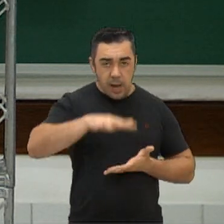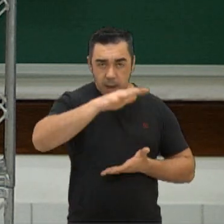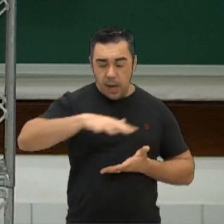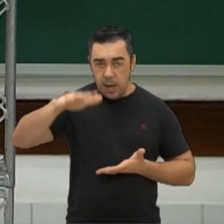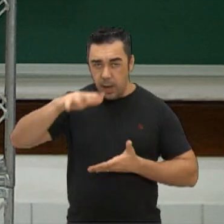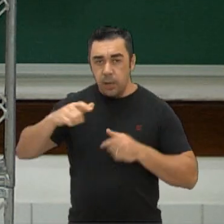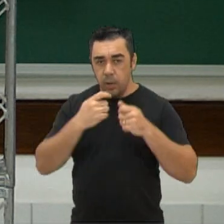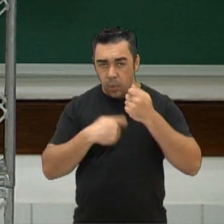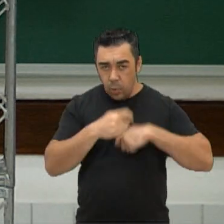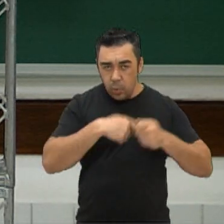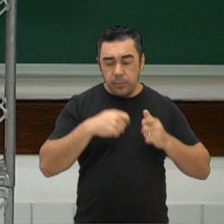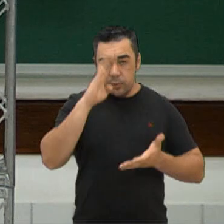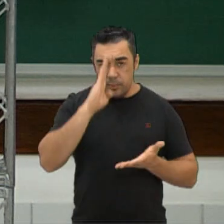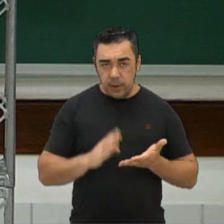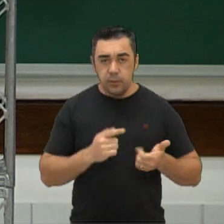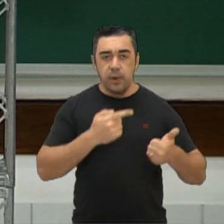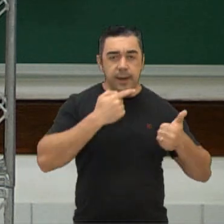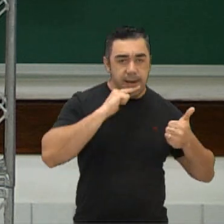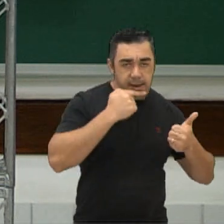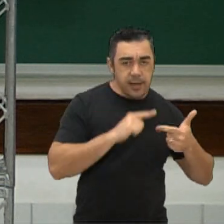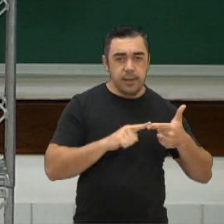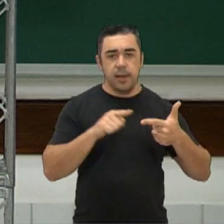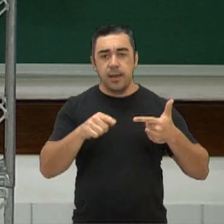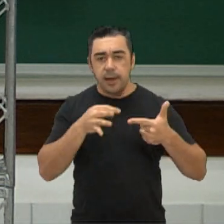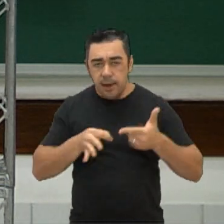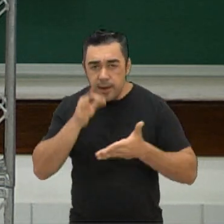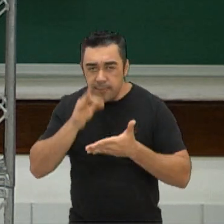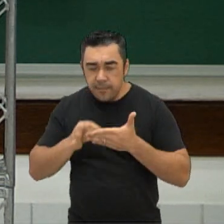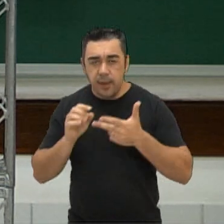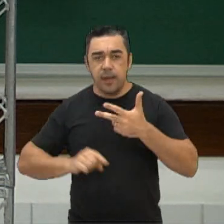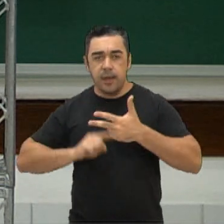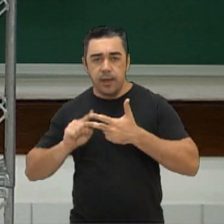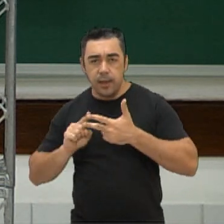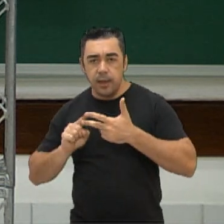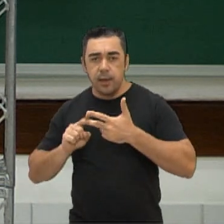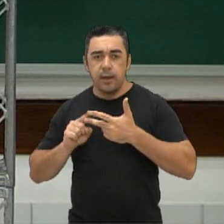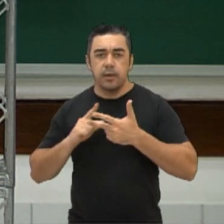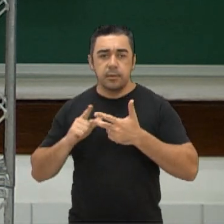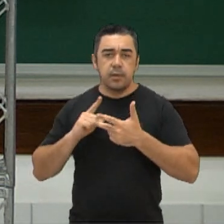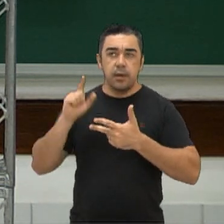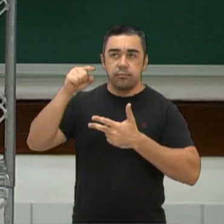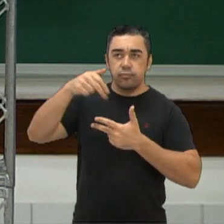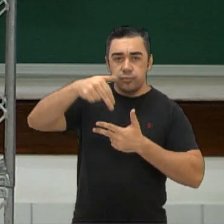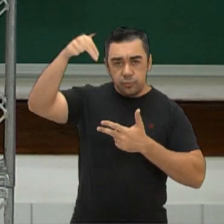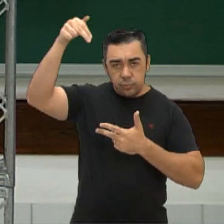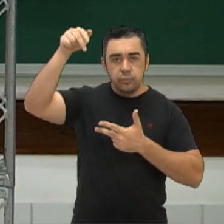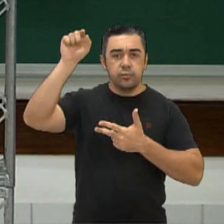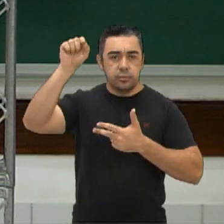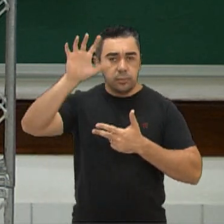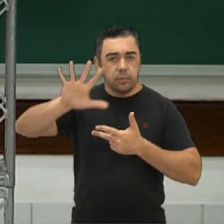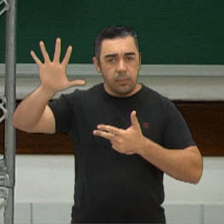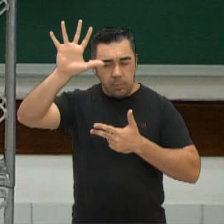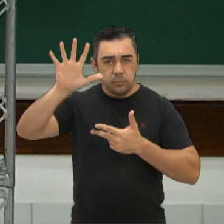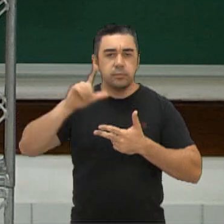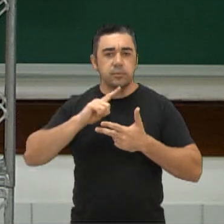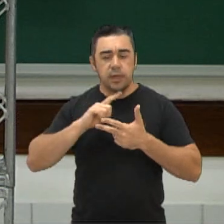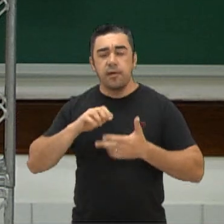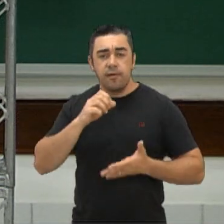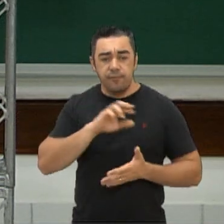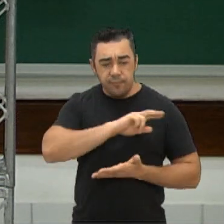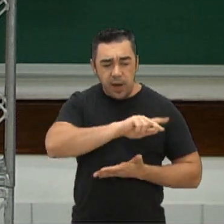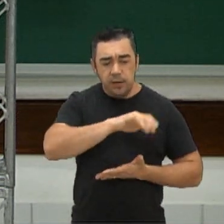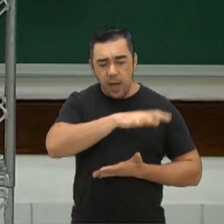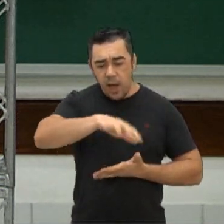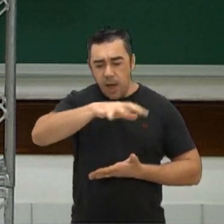aqui no Brasil, trabalharam na cana-de-açúcar, trabalharam no café, trabalharam nas drogas do sertão, trabalharam em vários ciclos econômicos